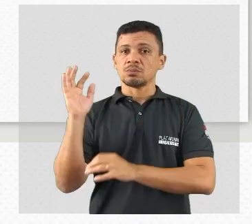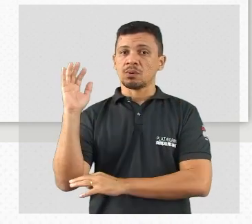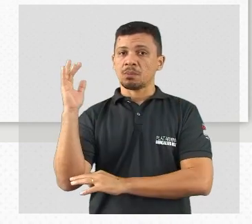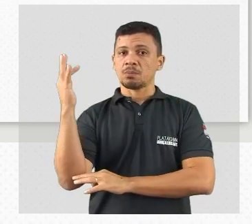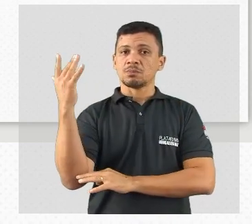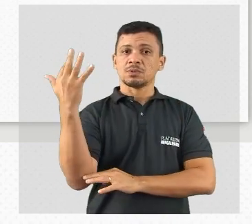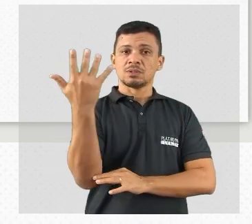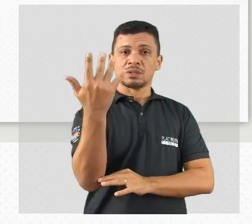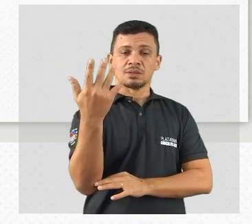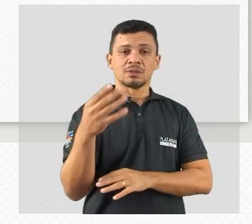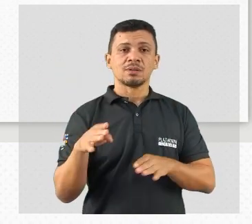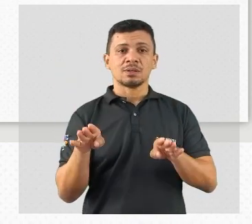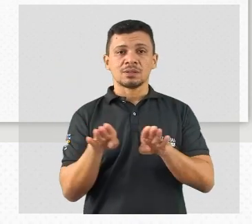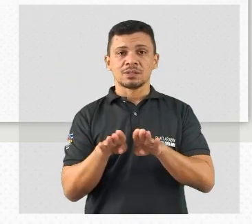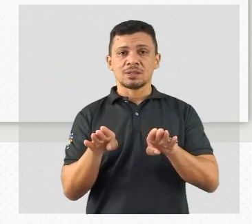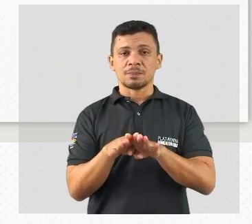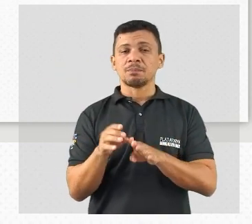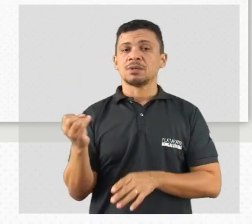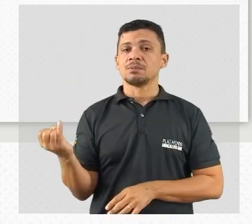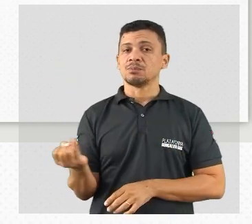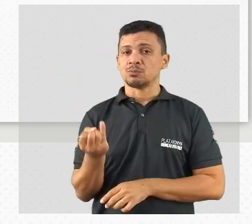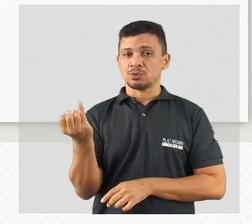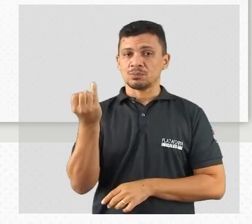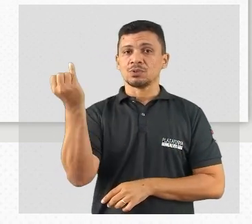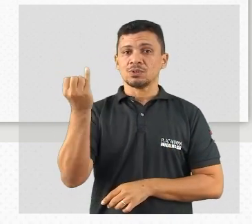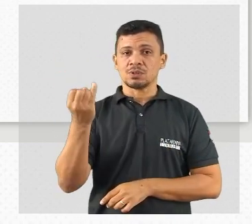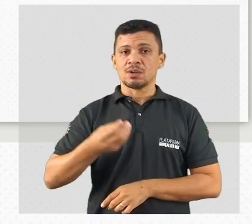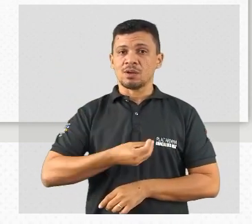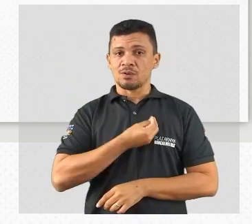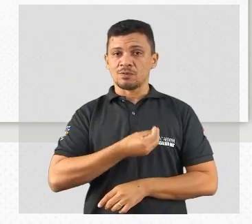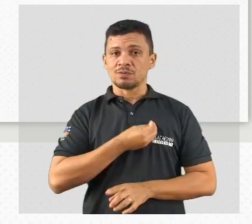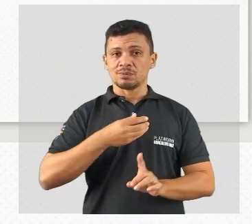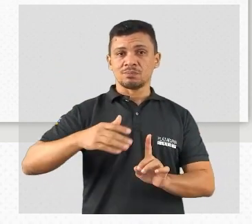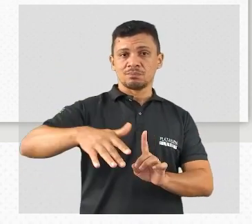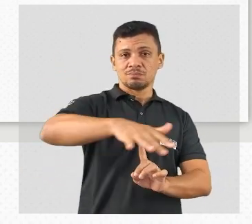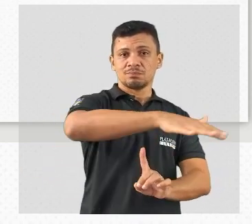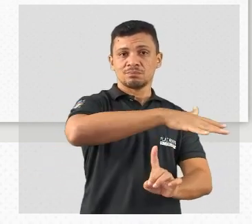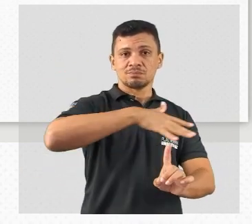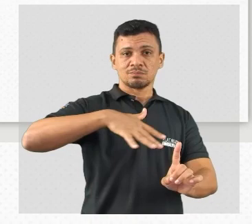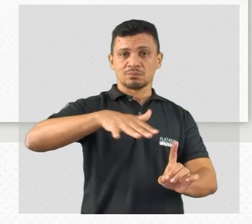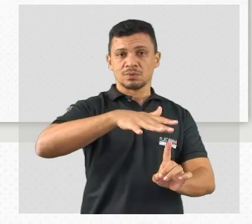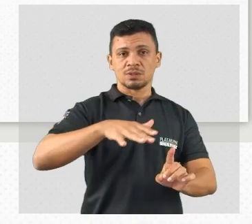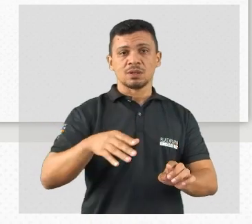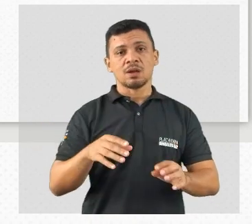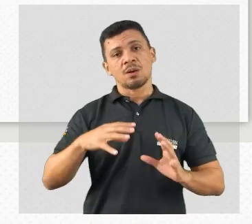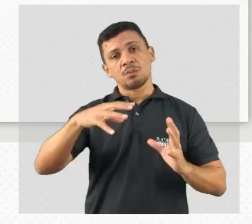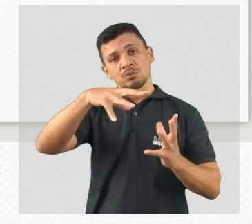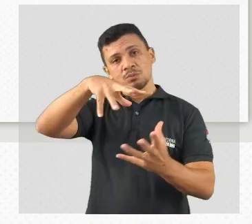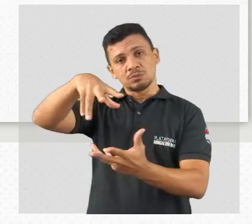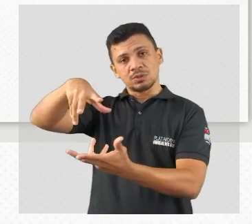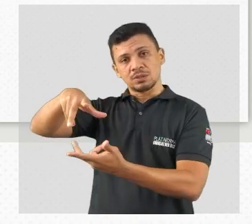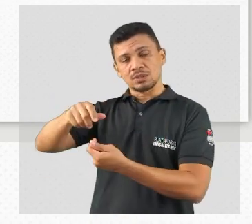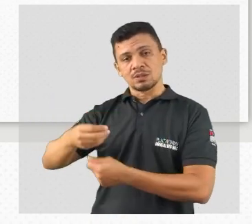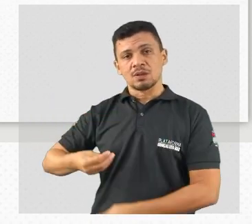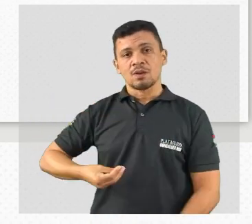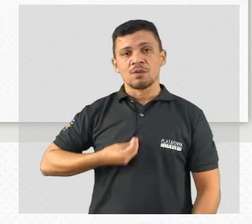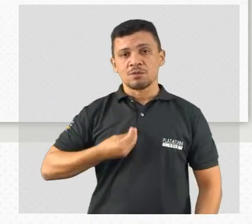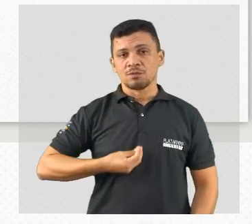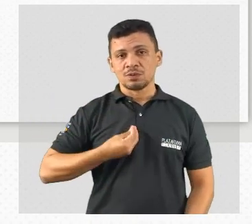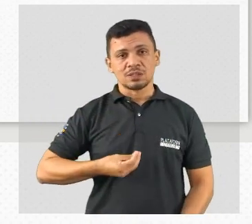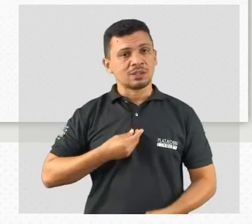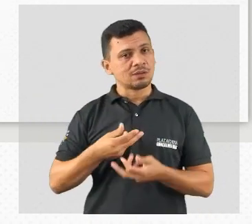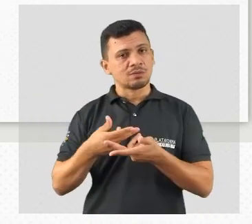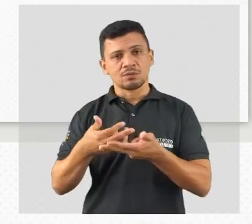importantes, tanto para o nosso meio ambiente, quanto para o nosso planeta e também para a sobrevivência dos demais